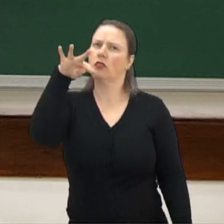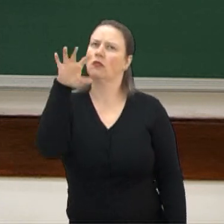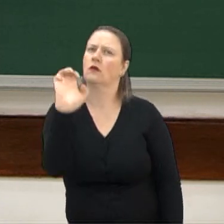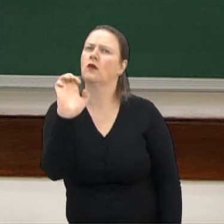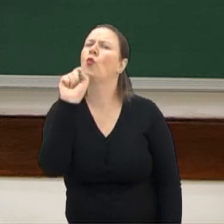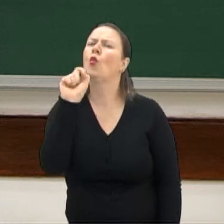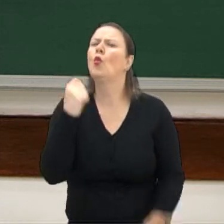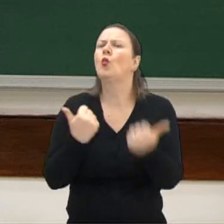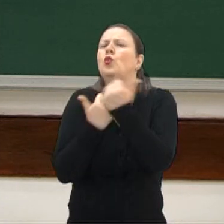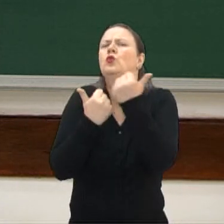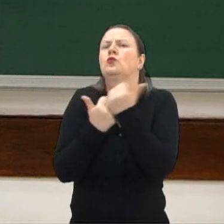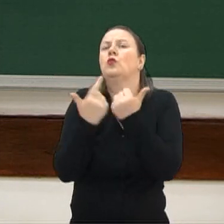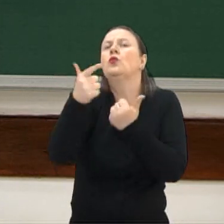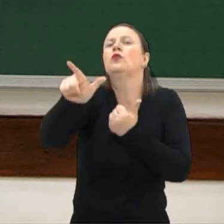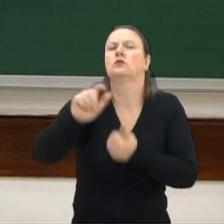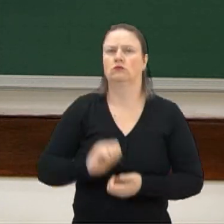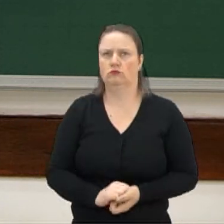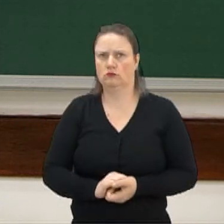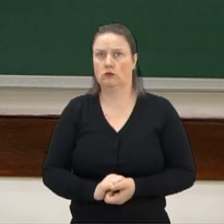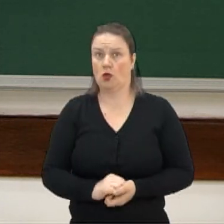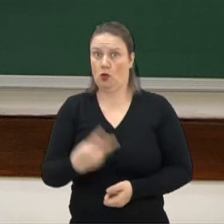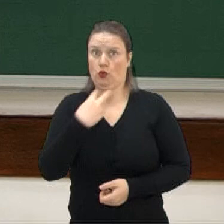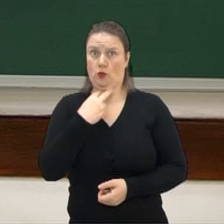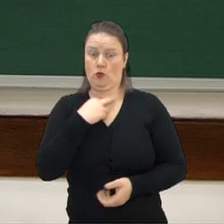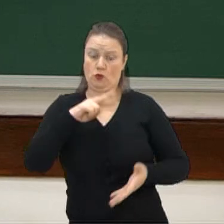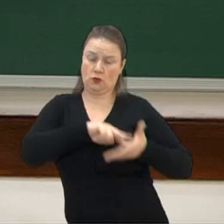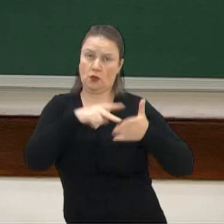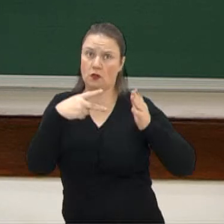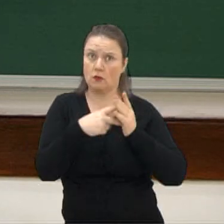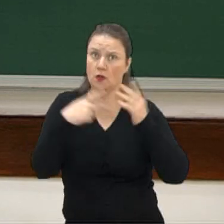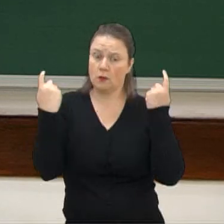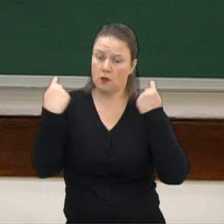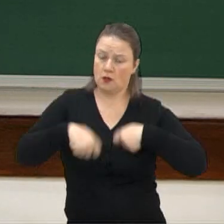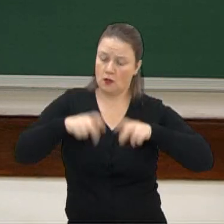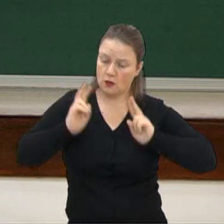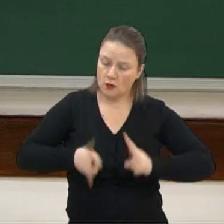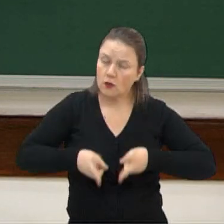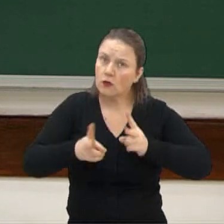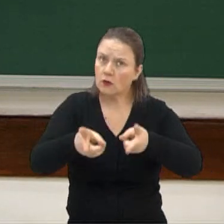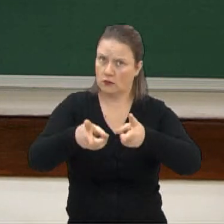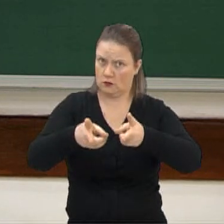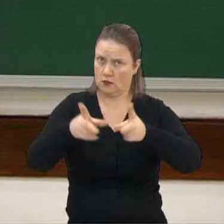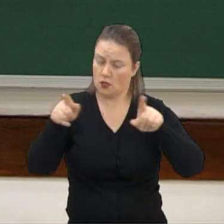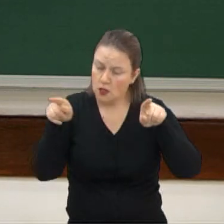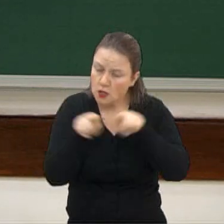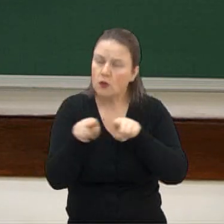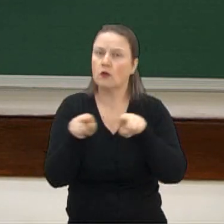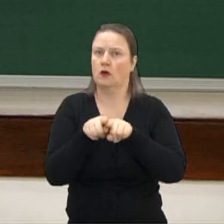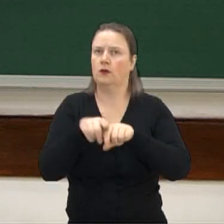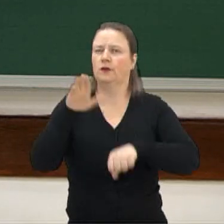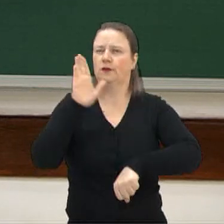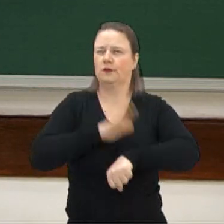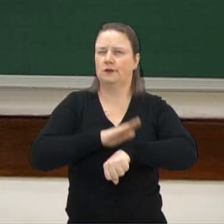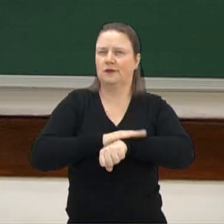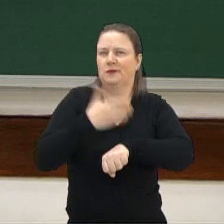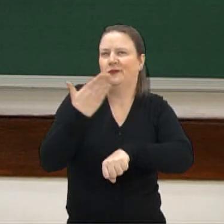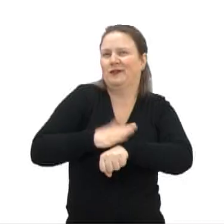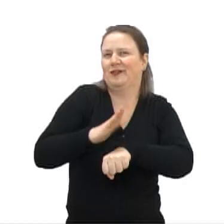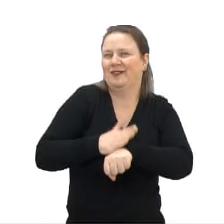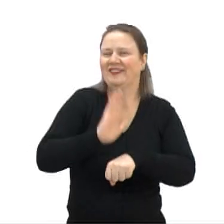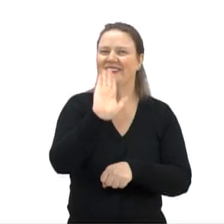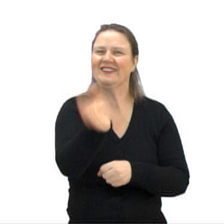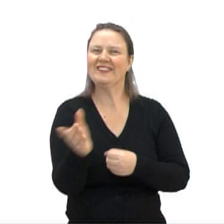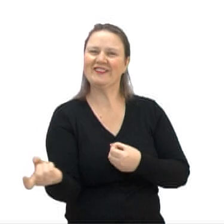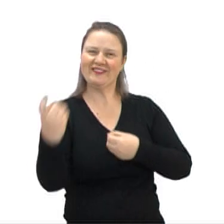substituir? Lembrando, eu não posso perder o sentido. O sentido precisa continuar o mesmo, certo? Um tempo para vocês fazerem isso e eu volto